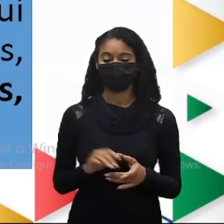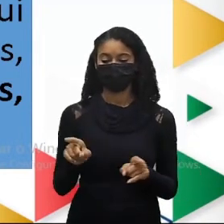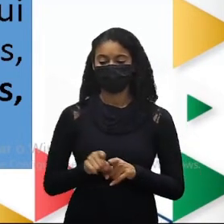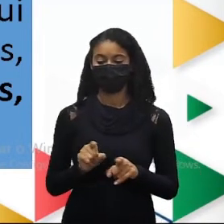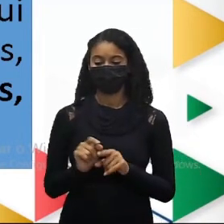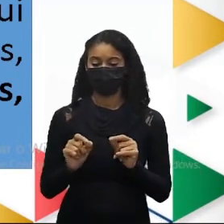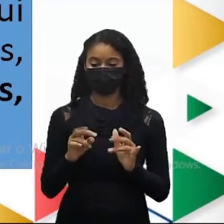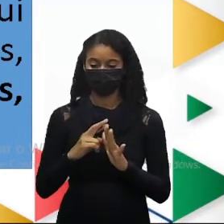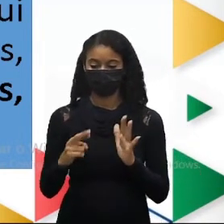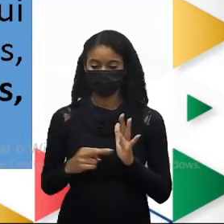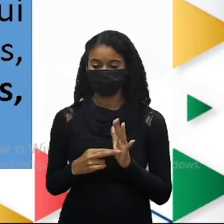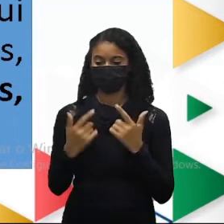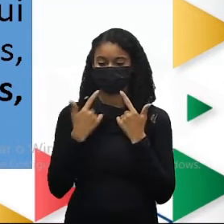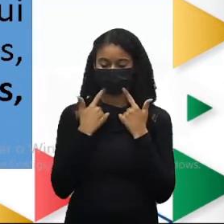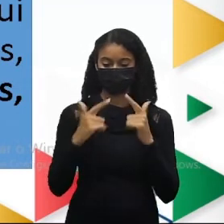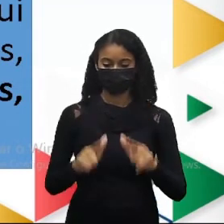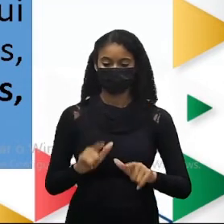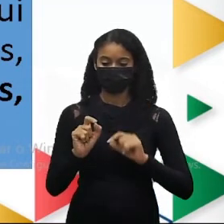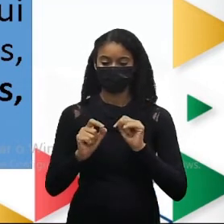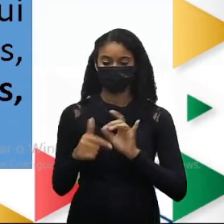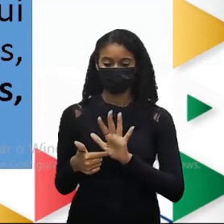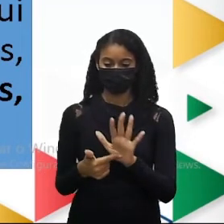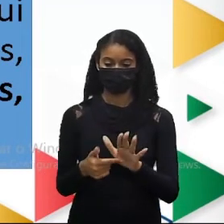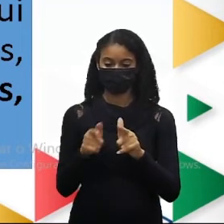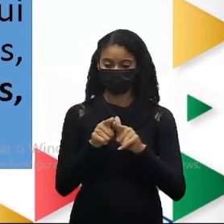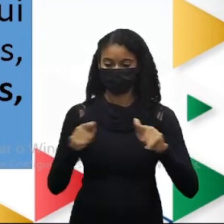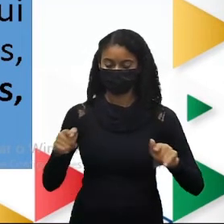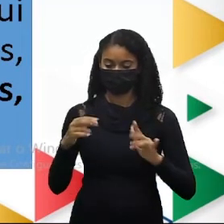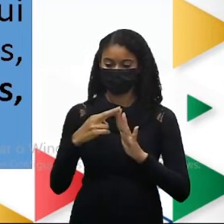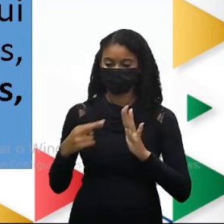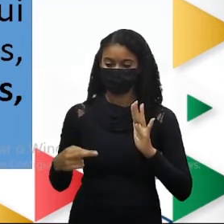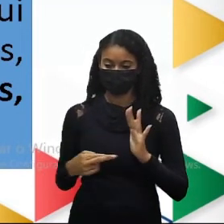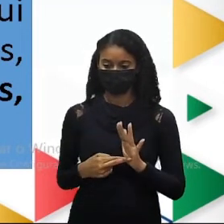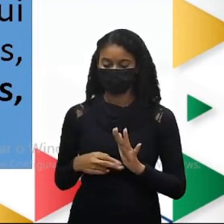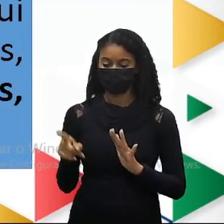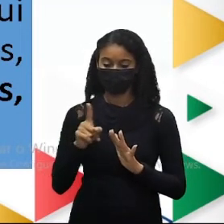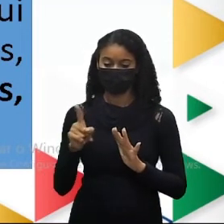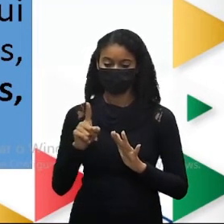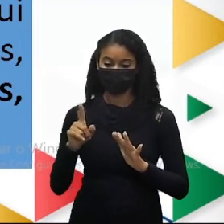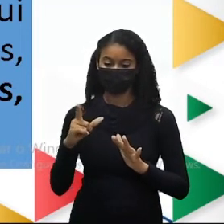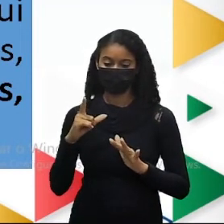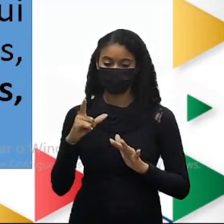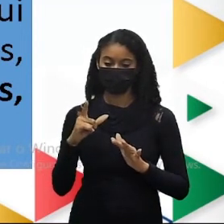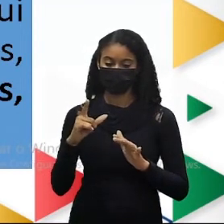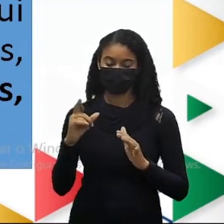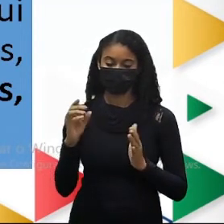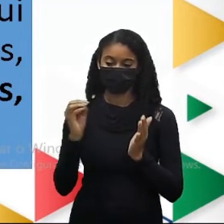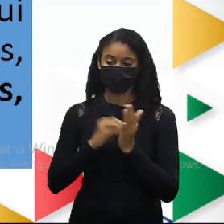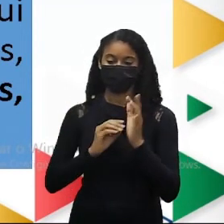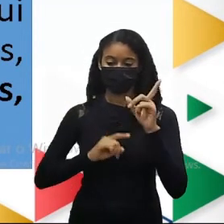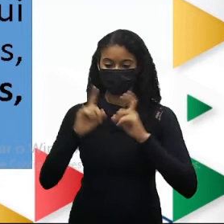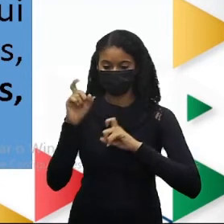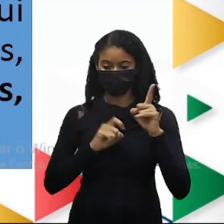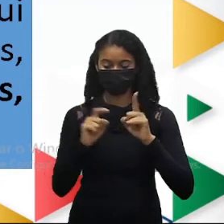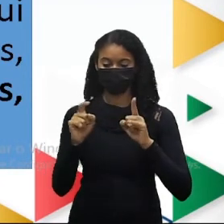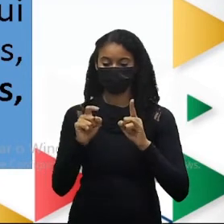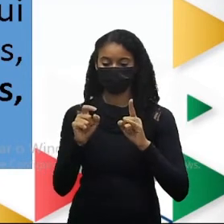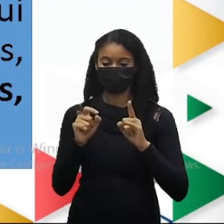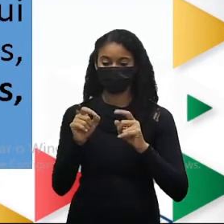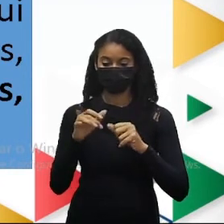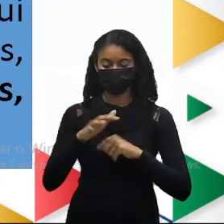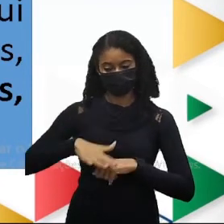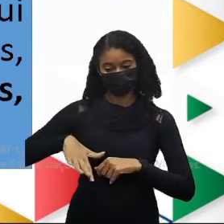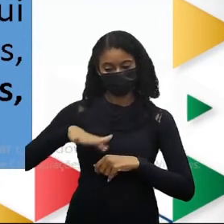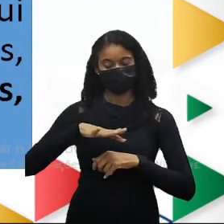disso, as regras da língua, determinada pela gramática normativa, não incluem expressões populares